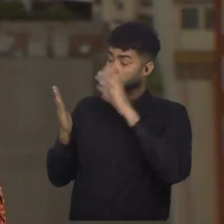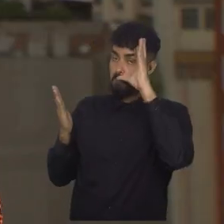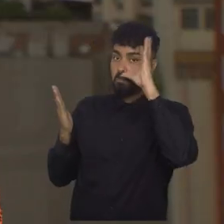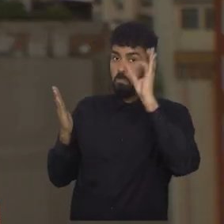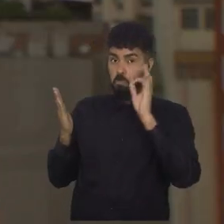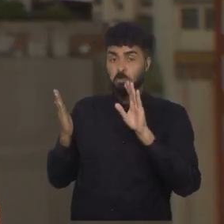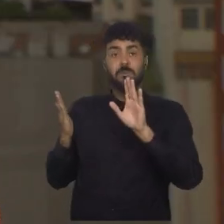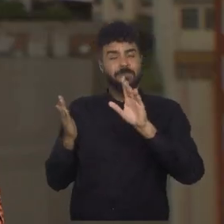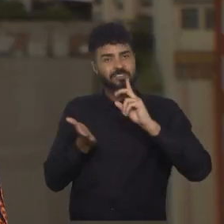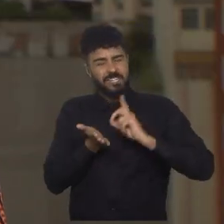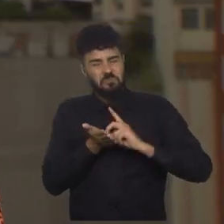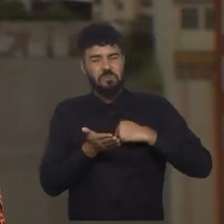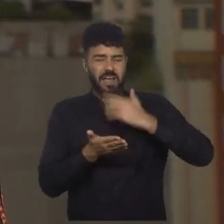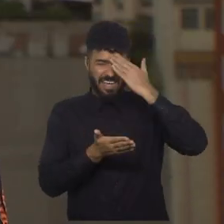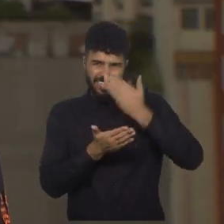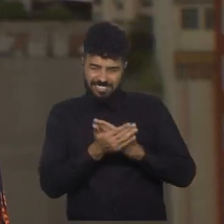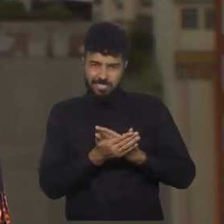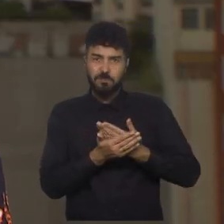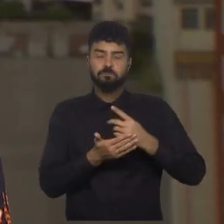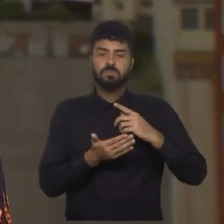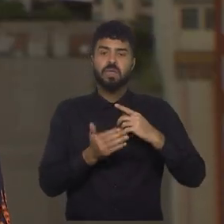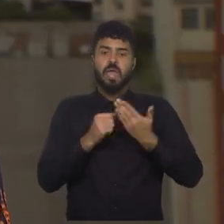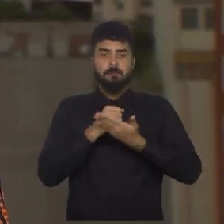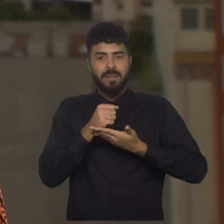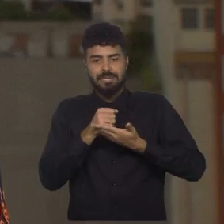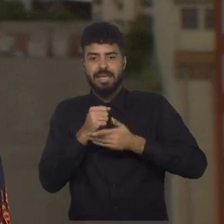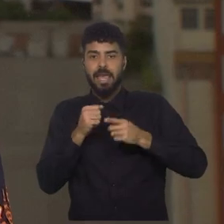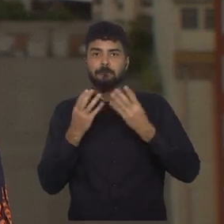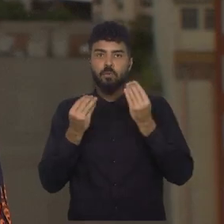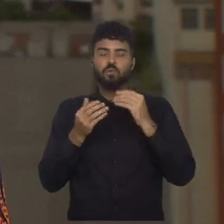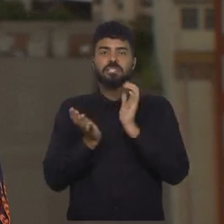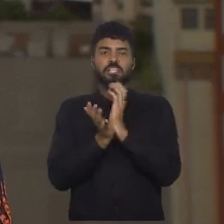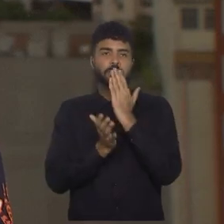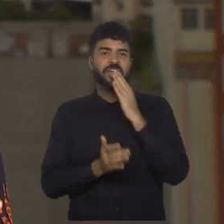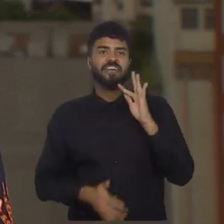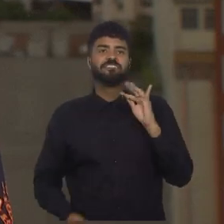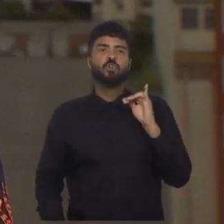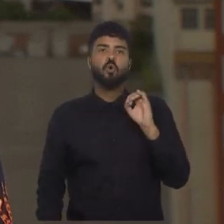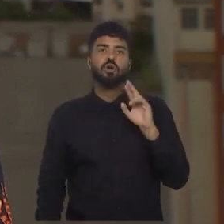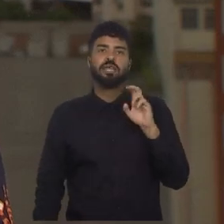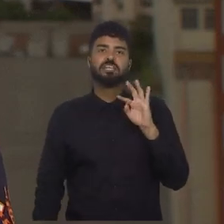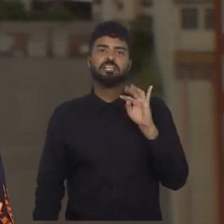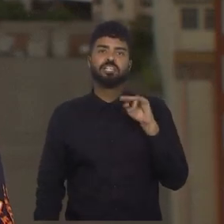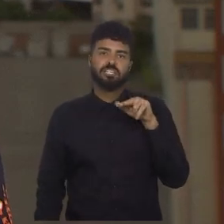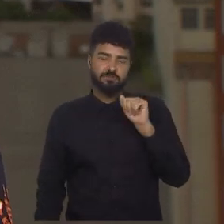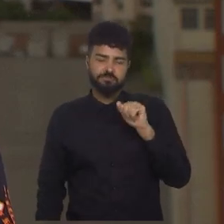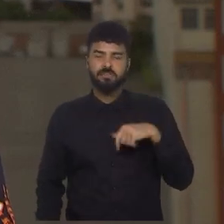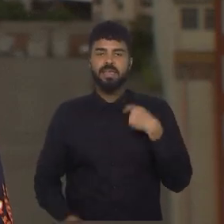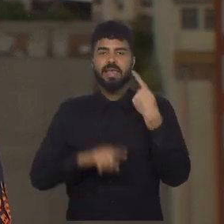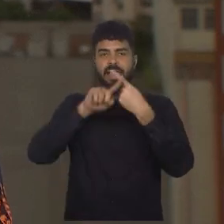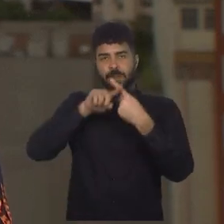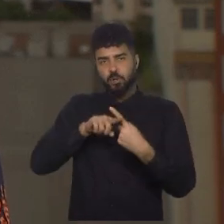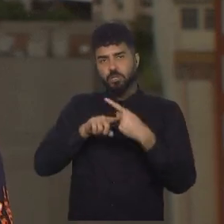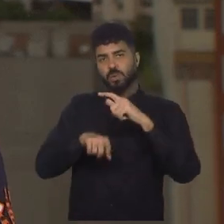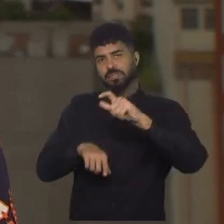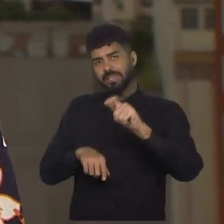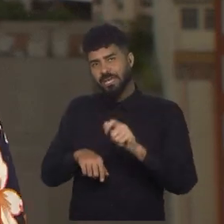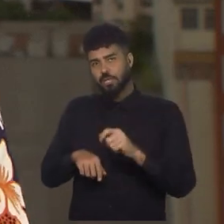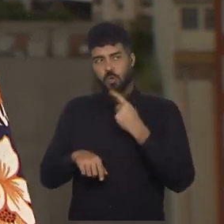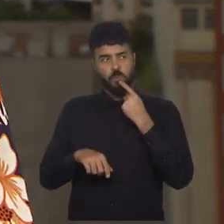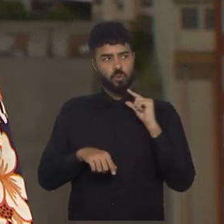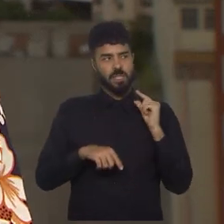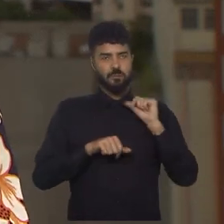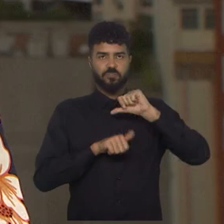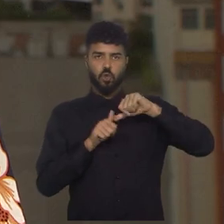mesmo assim, acredito que eu vi que a base é muito da Fiorentina. Sim. Então, o campeonato italiano recentemente